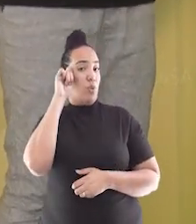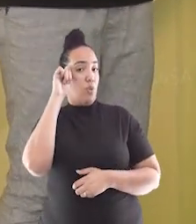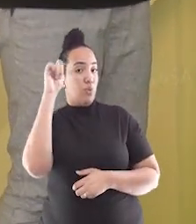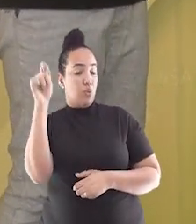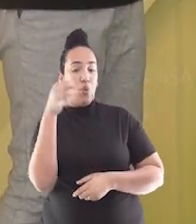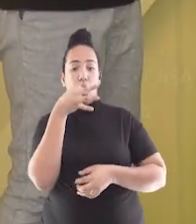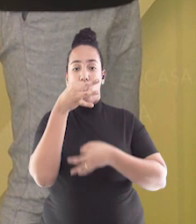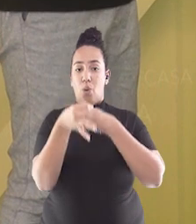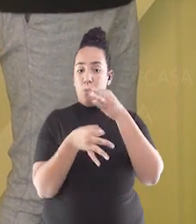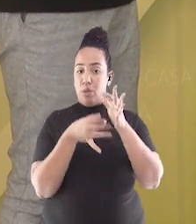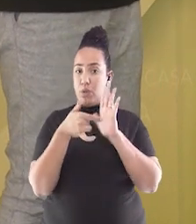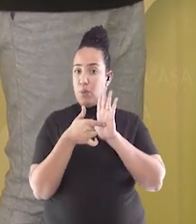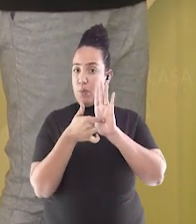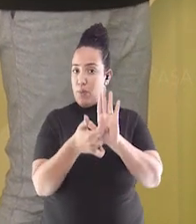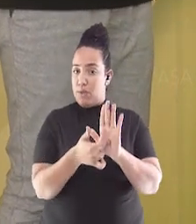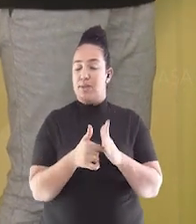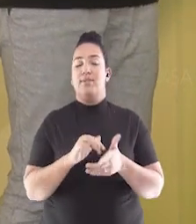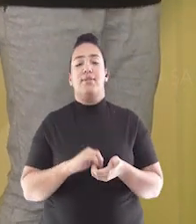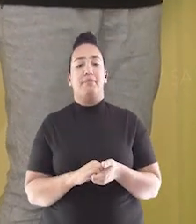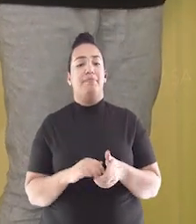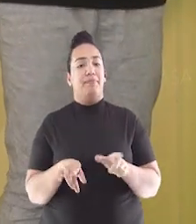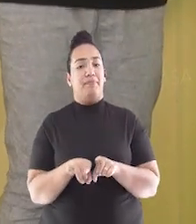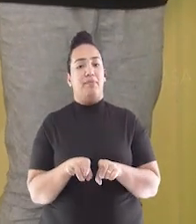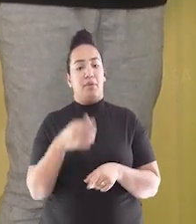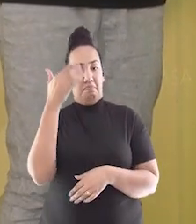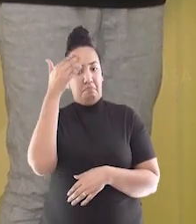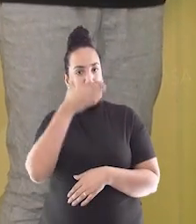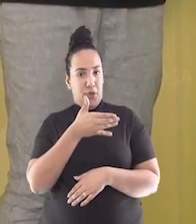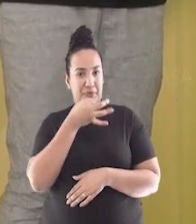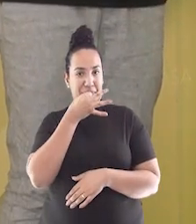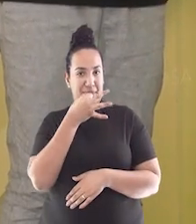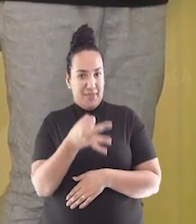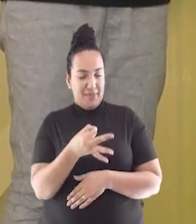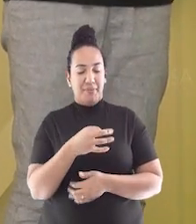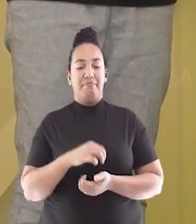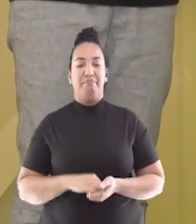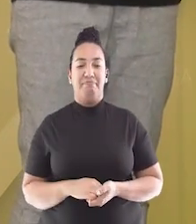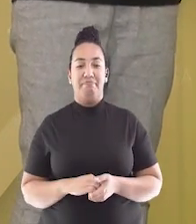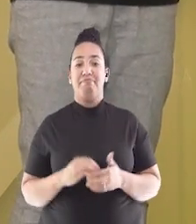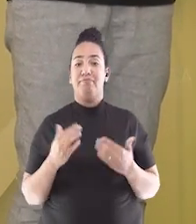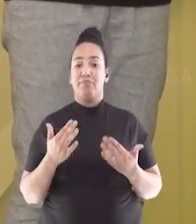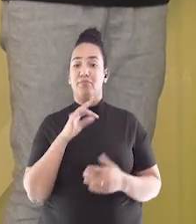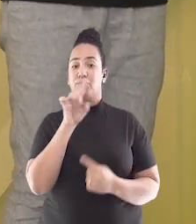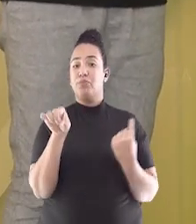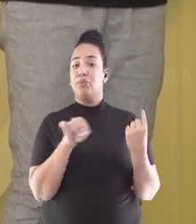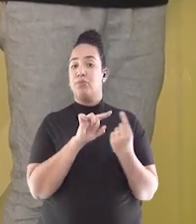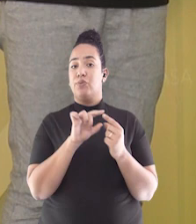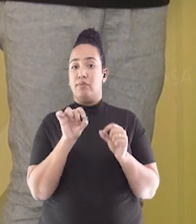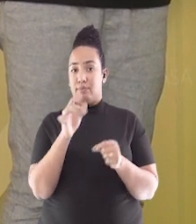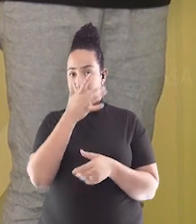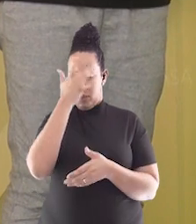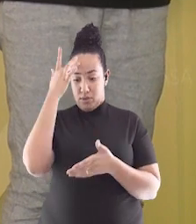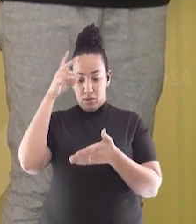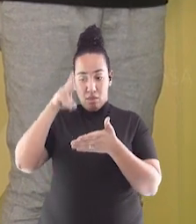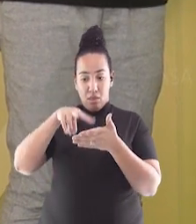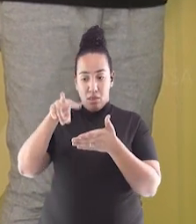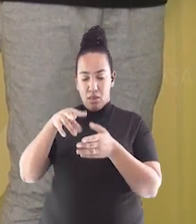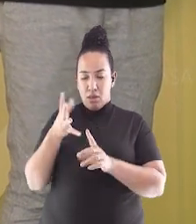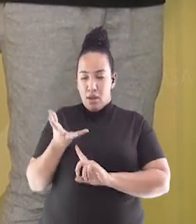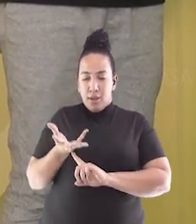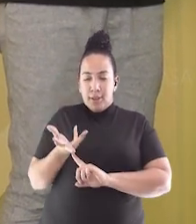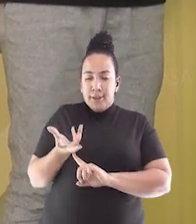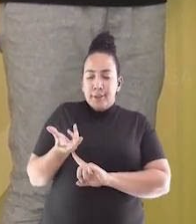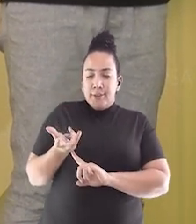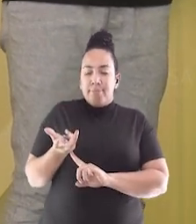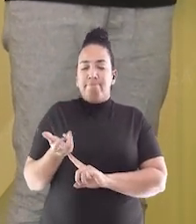autor apresenta a sua opinião e defende o seu ponto de vista. O objetivo é convencer aquele que está lendo a entender